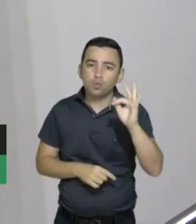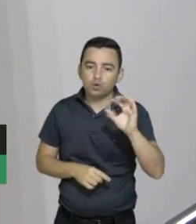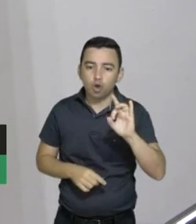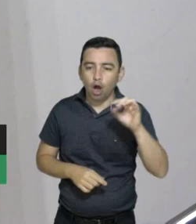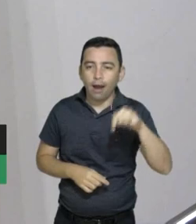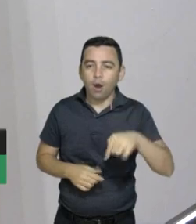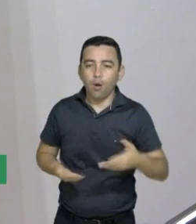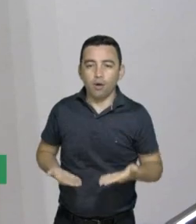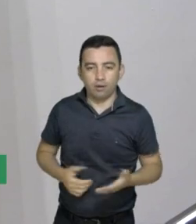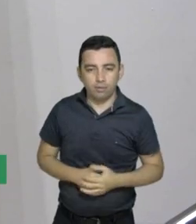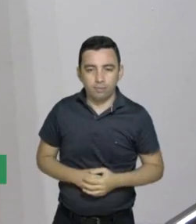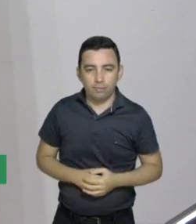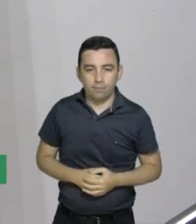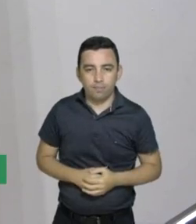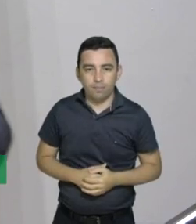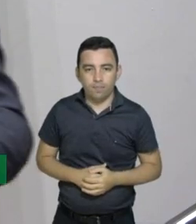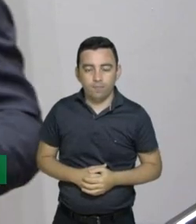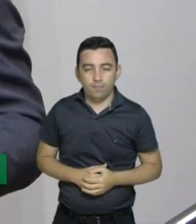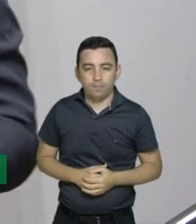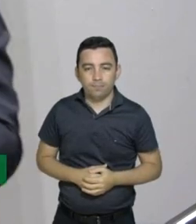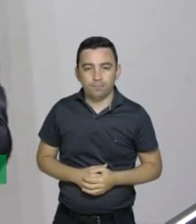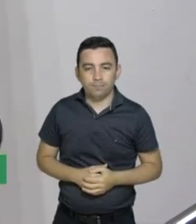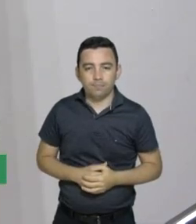agora muito obrigado a todos forte abraço